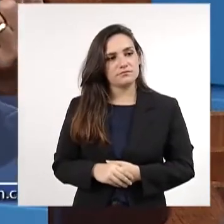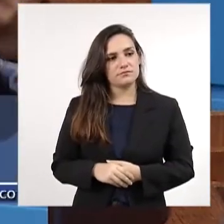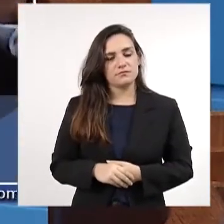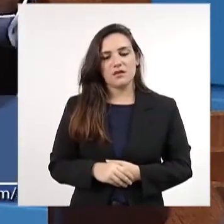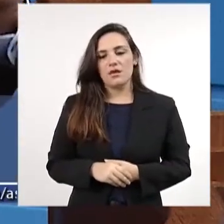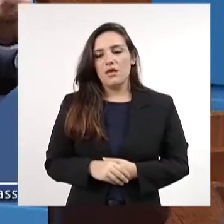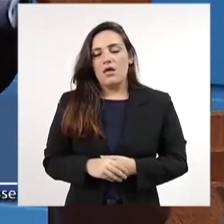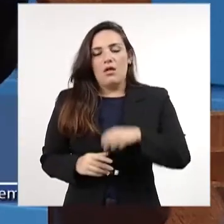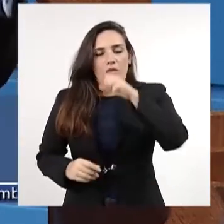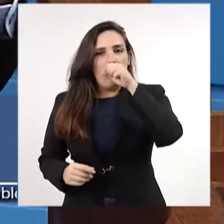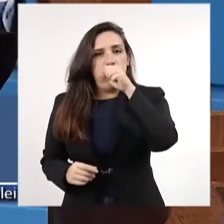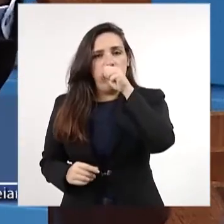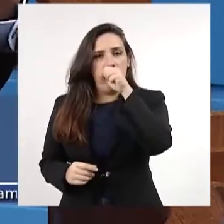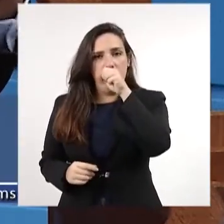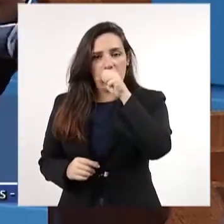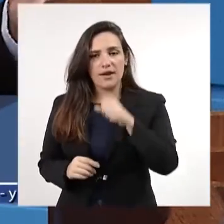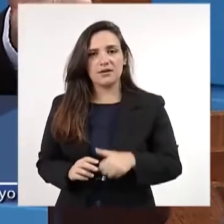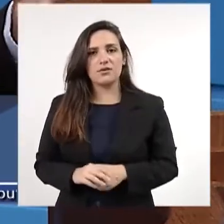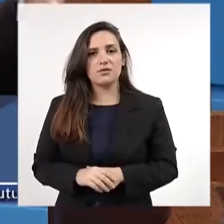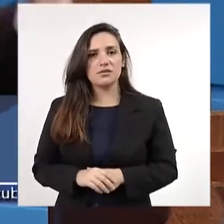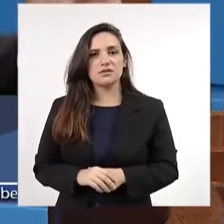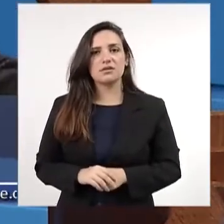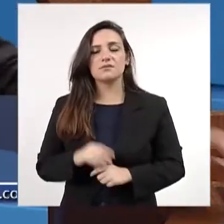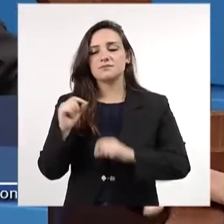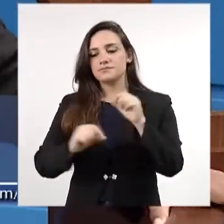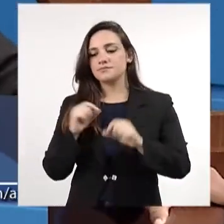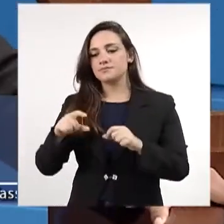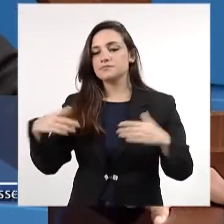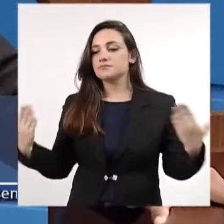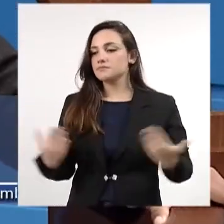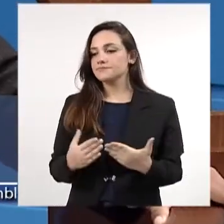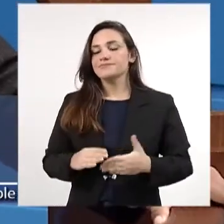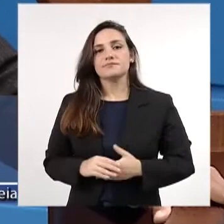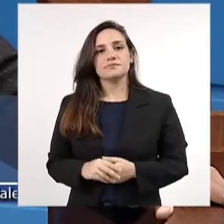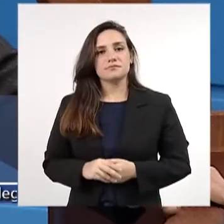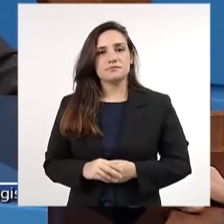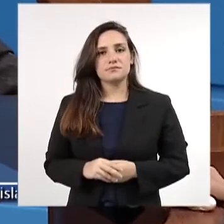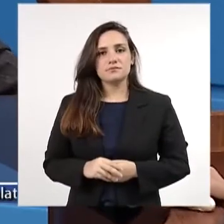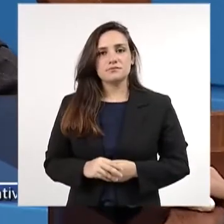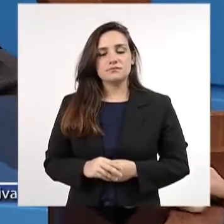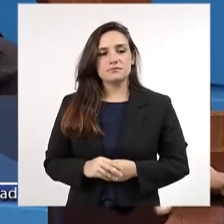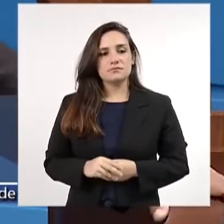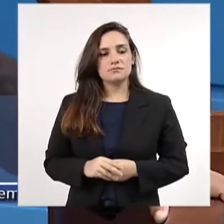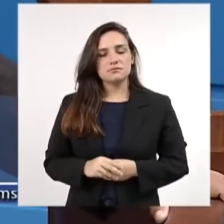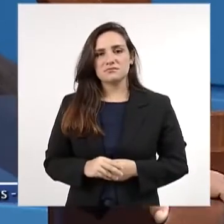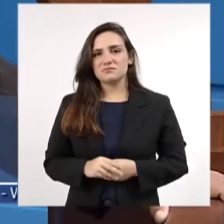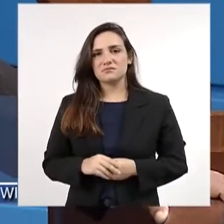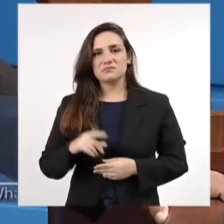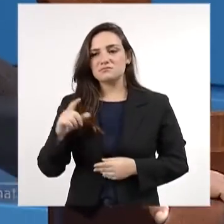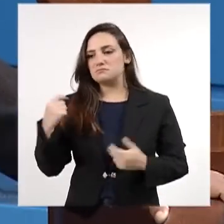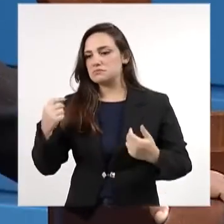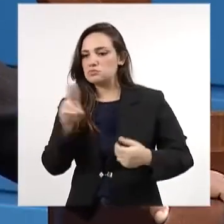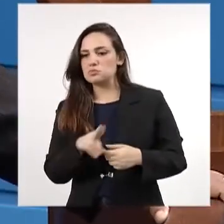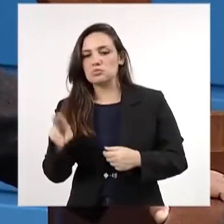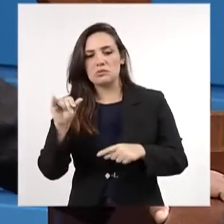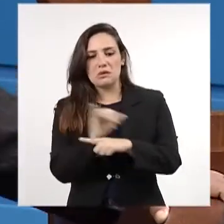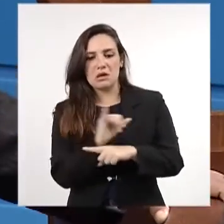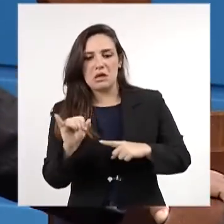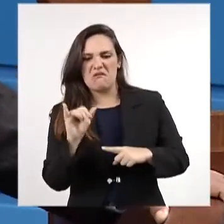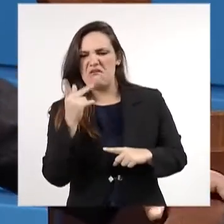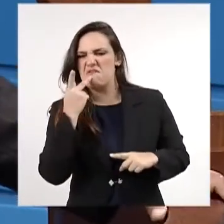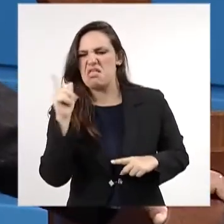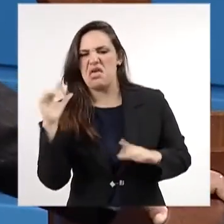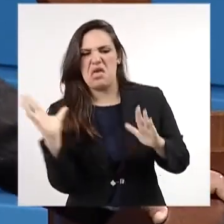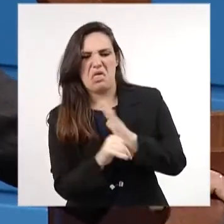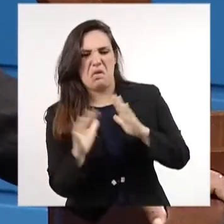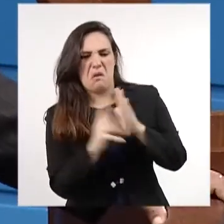para se apegar, para nos tirar do poder. estava claro que se não nos taxasse como corrupto,